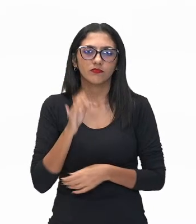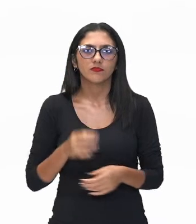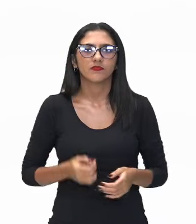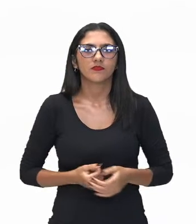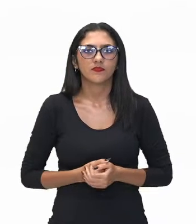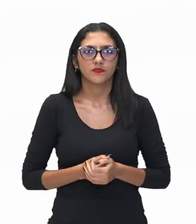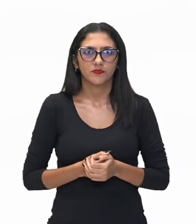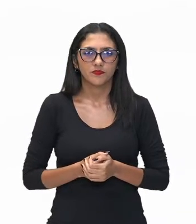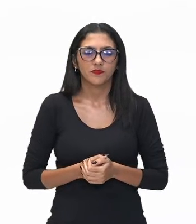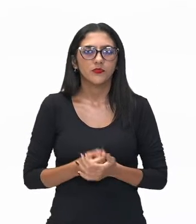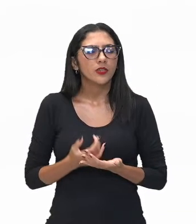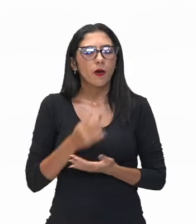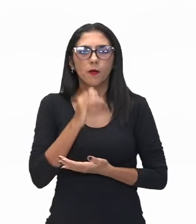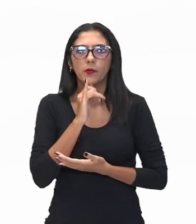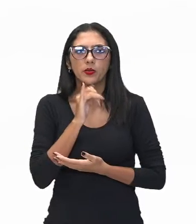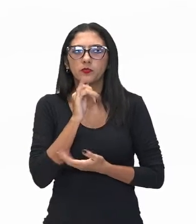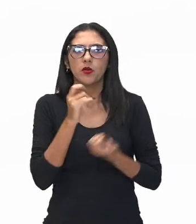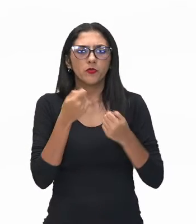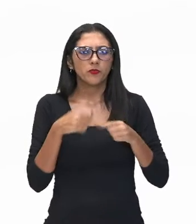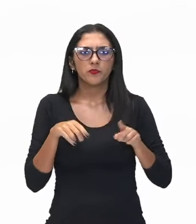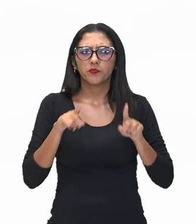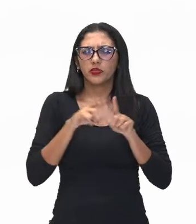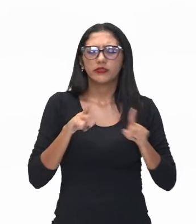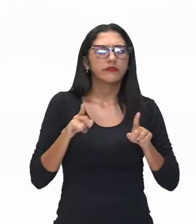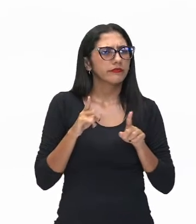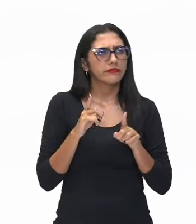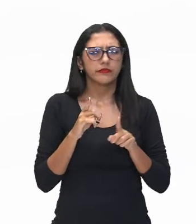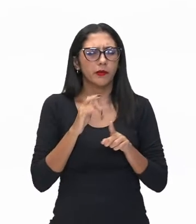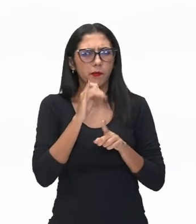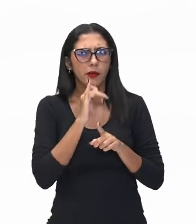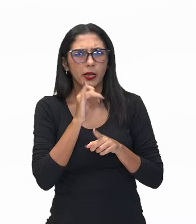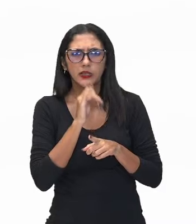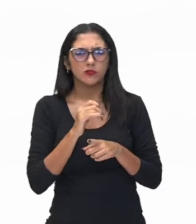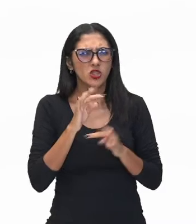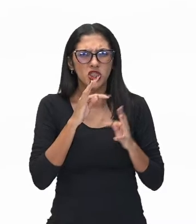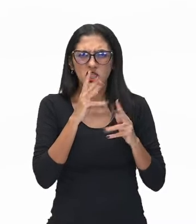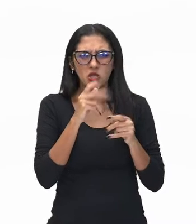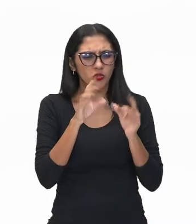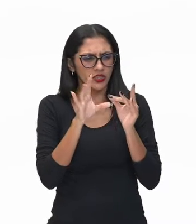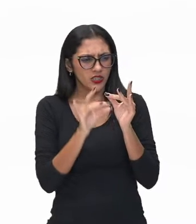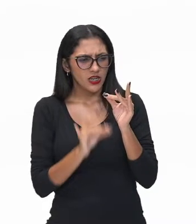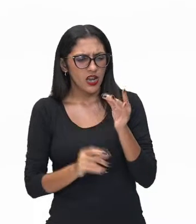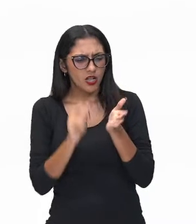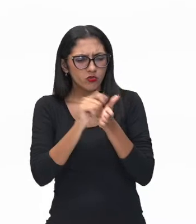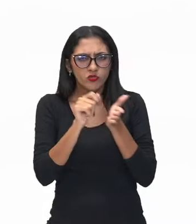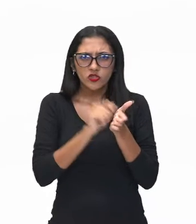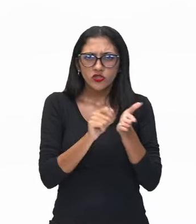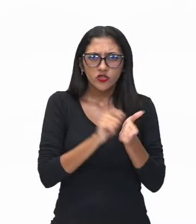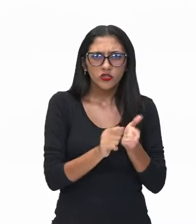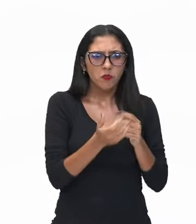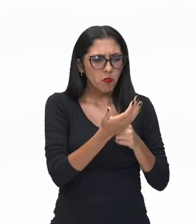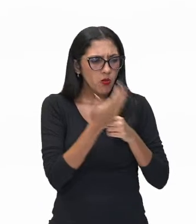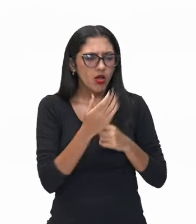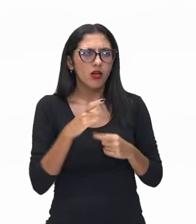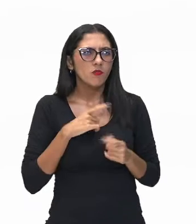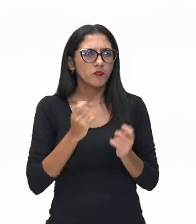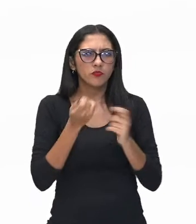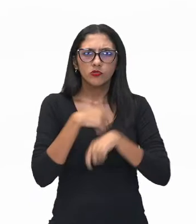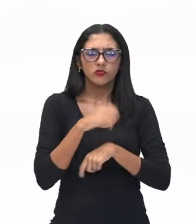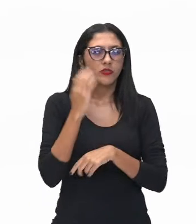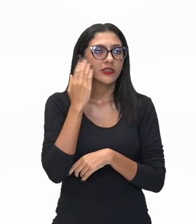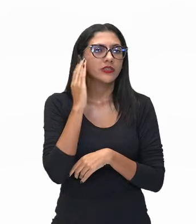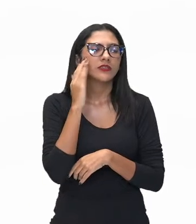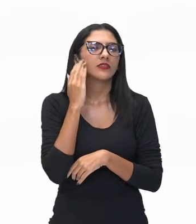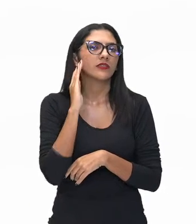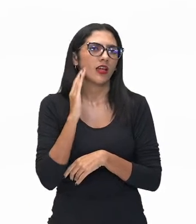Então, não precisa estar tudo escrito, tudo é explícito para eu deduzir, né?